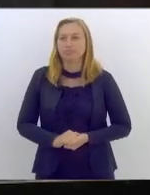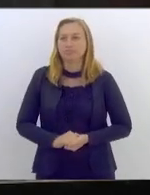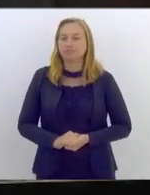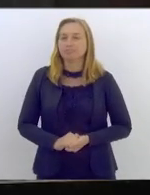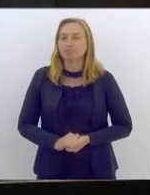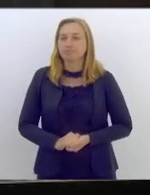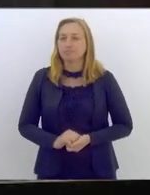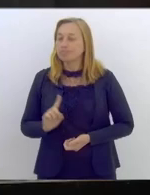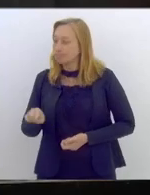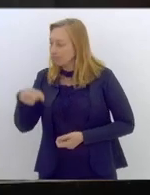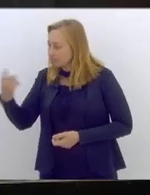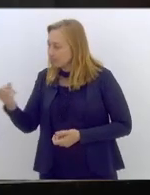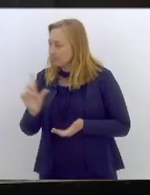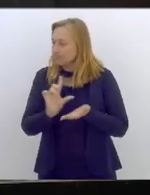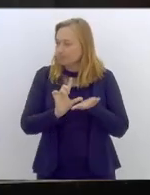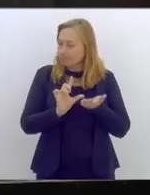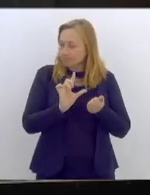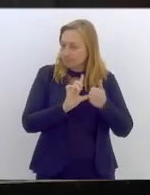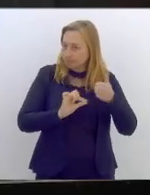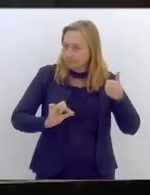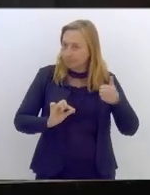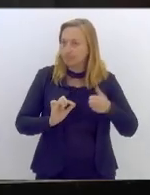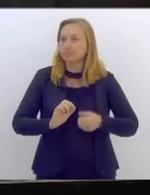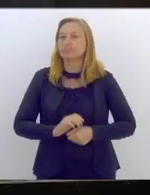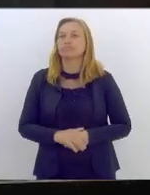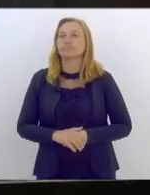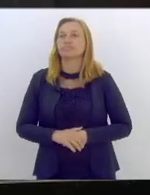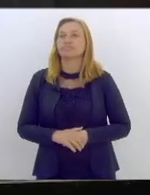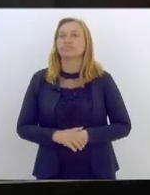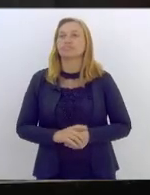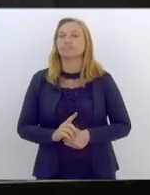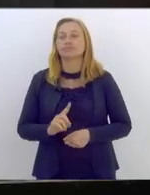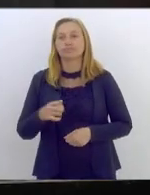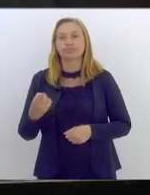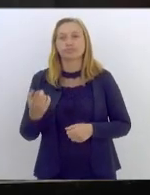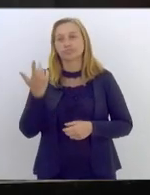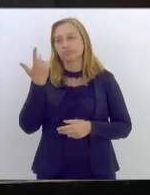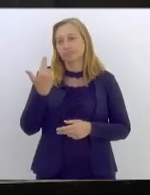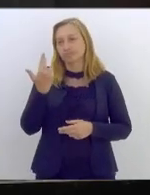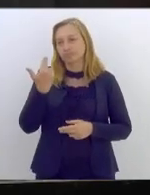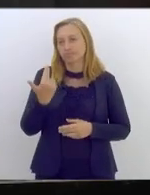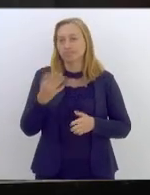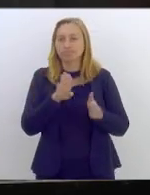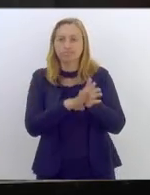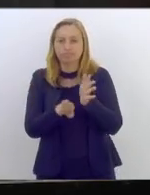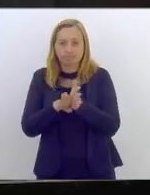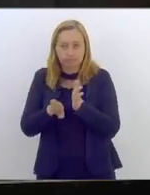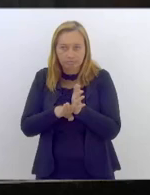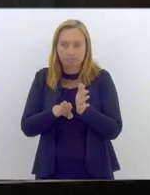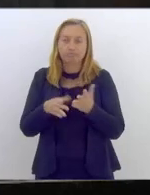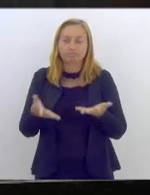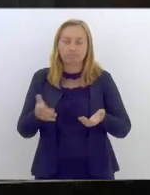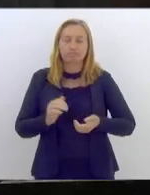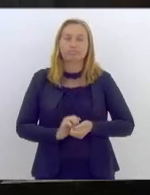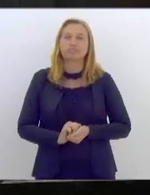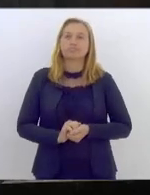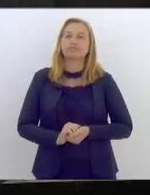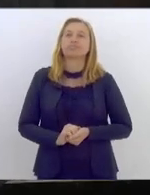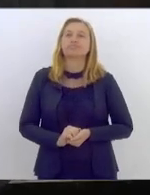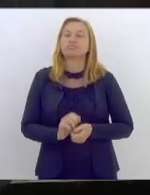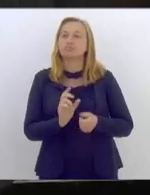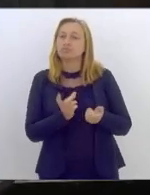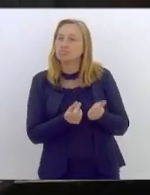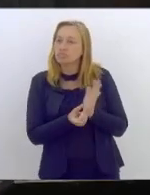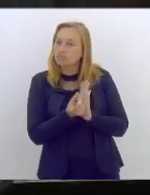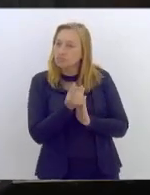os outros dois artigos são meras formalidades, as despesas correrão à conta do